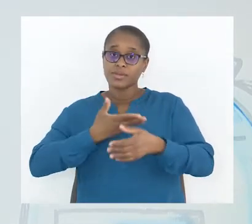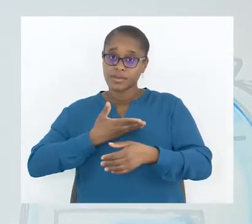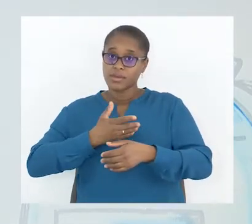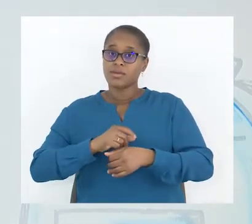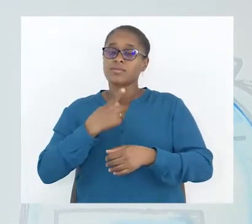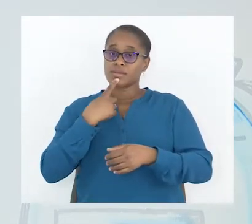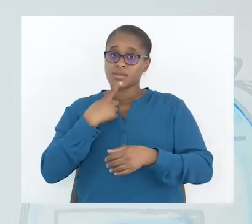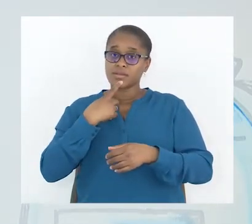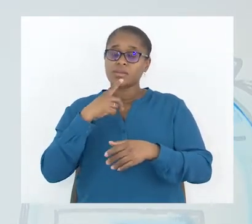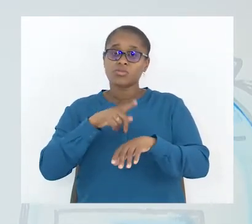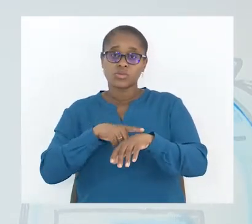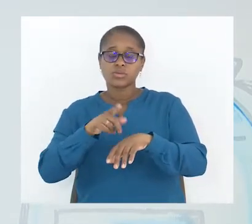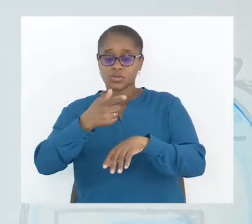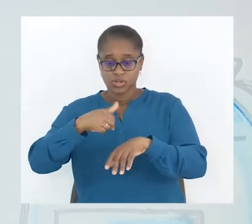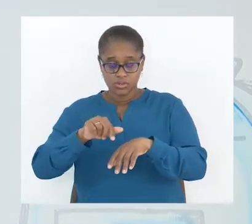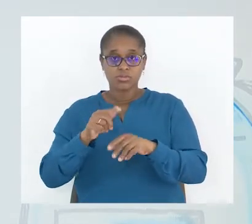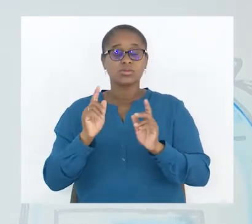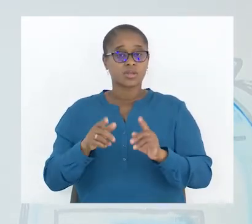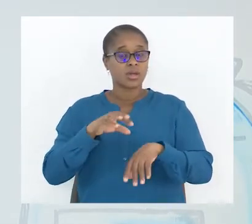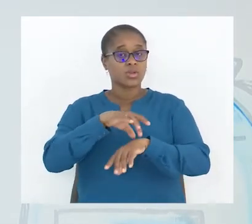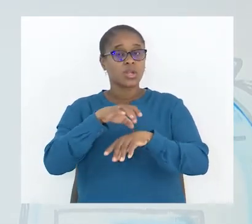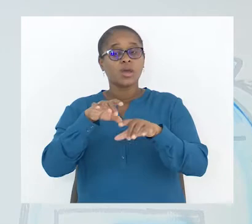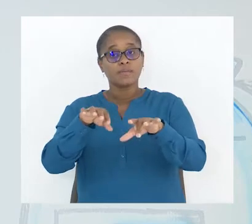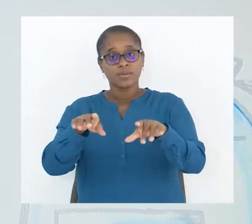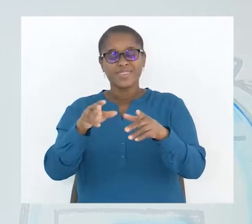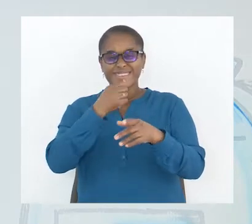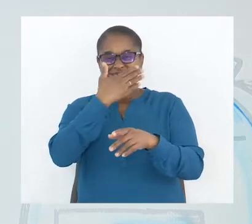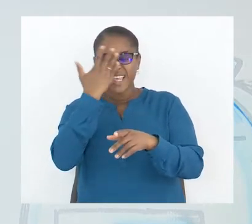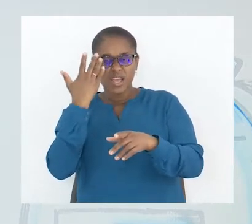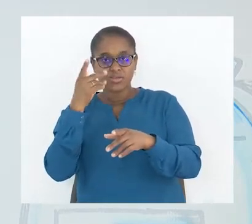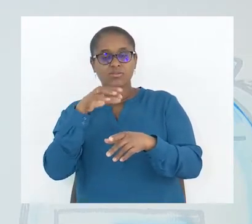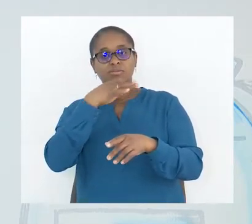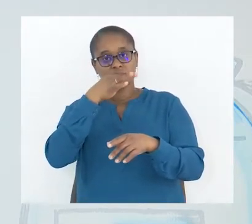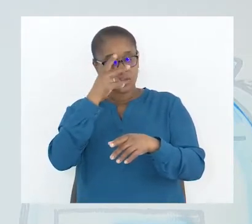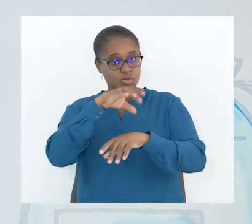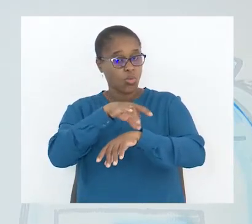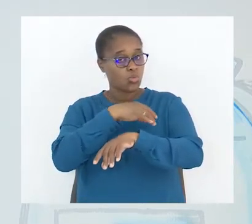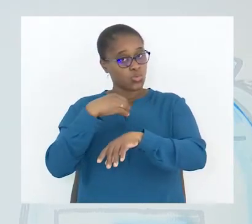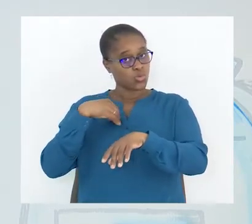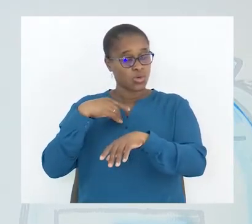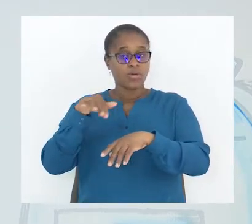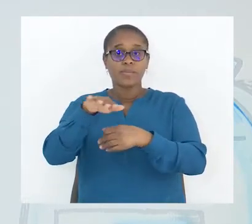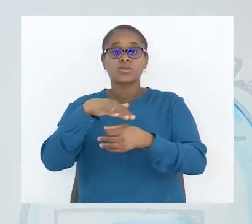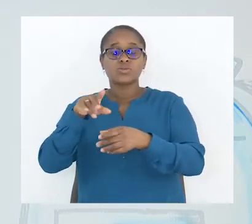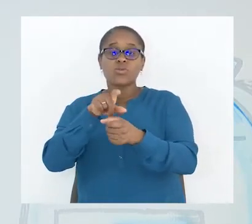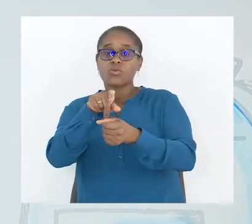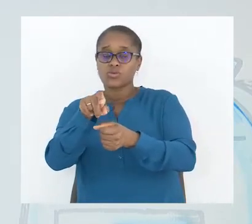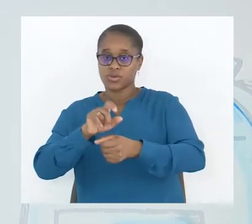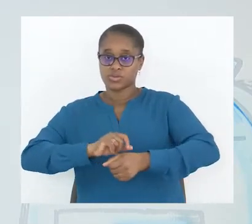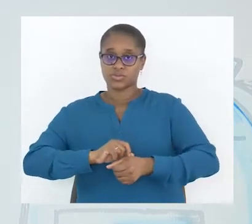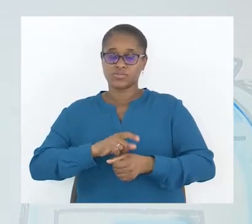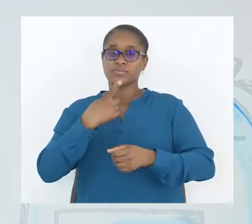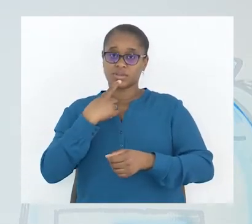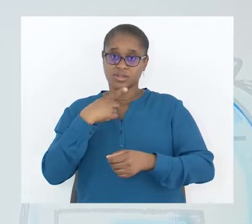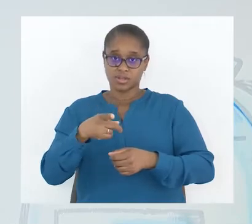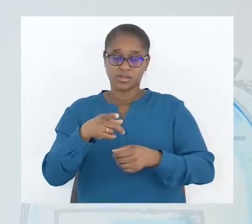bem? No momento em que nós estamos da pandemia, ainda é cedo, conforme disse o doutor, para o caso do coronavírus. Tá